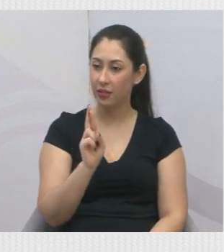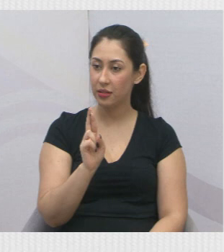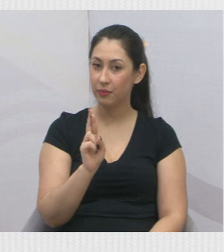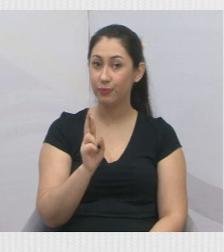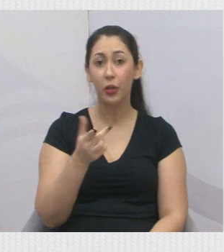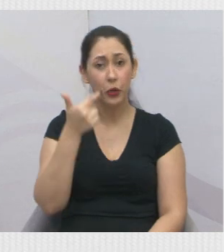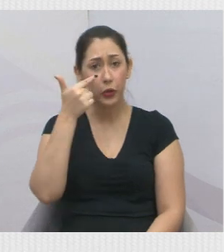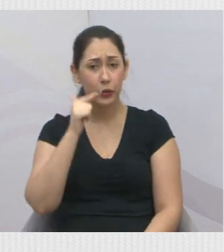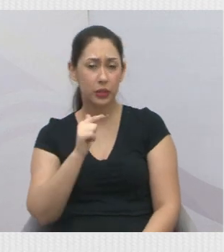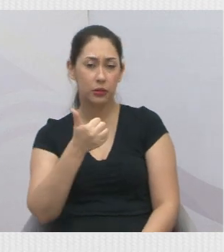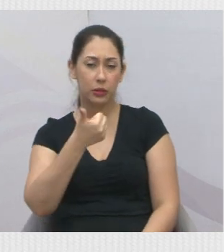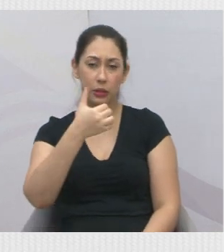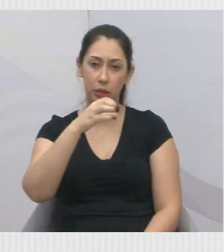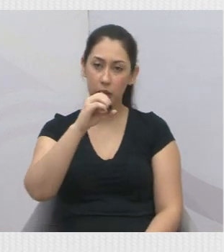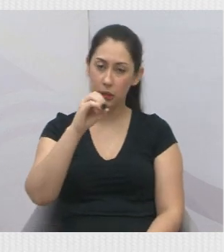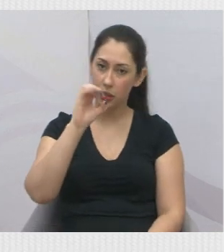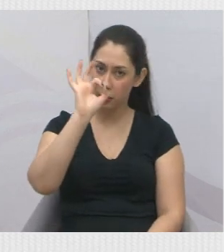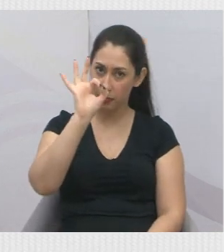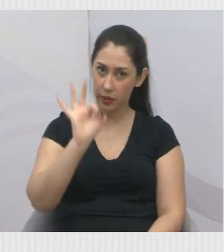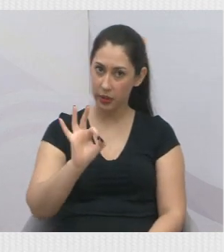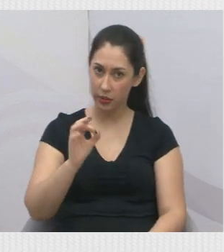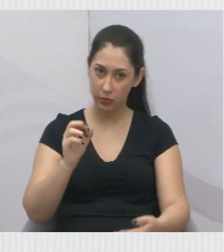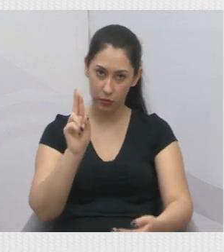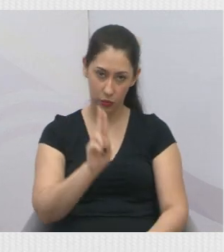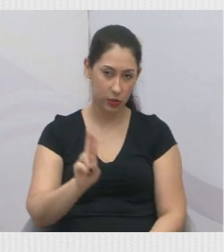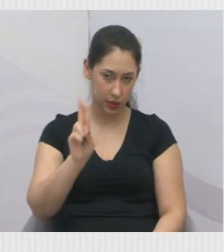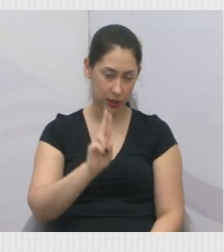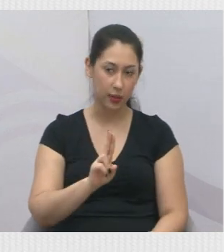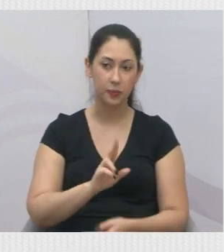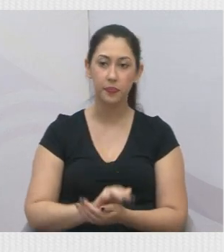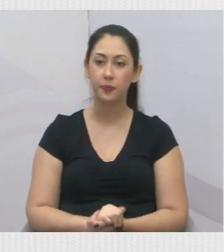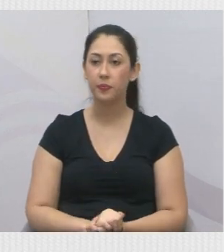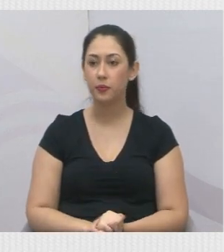R$ 69.270.000, atingindo seus 100% de gastos no período.